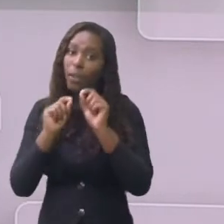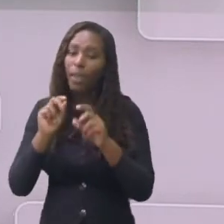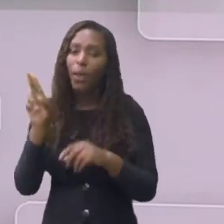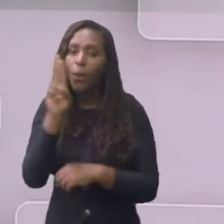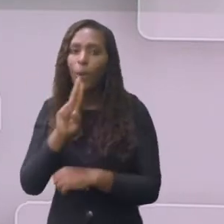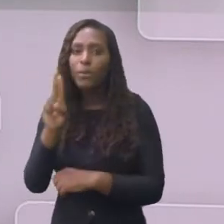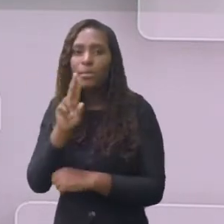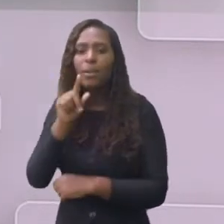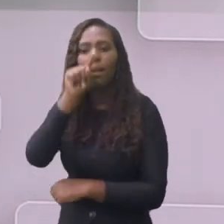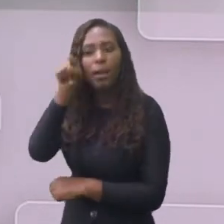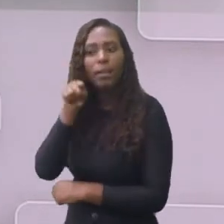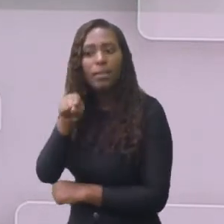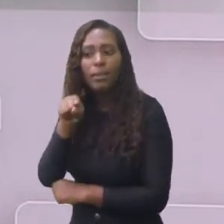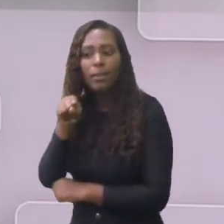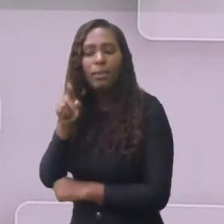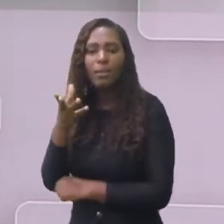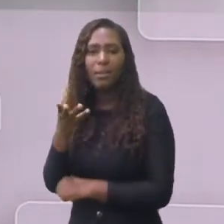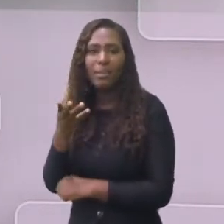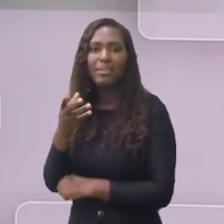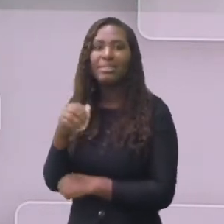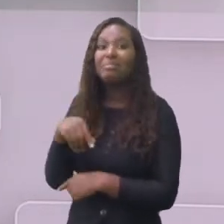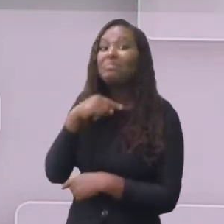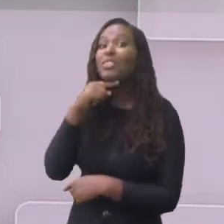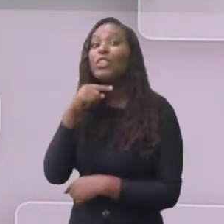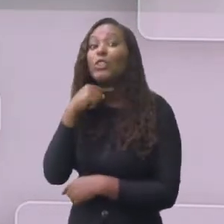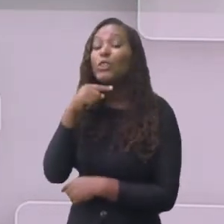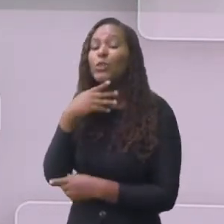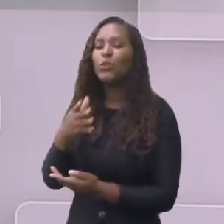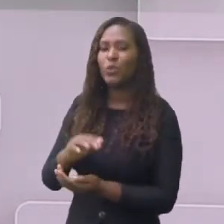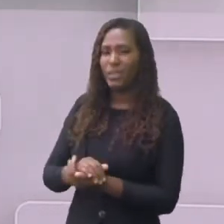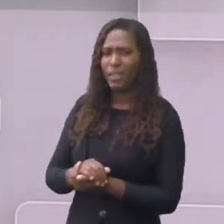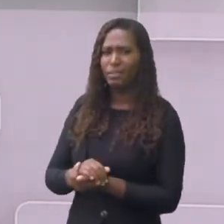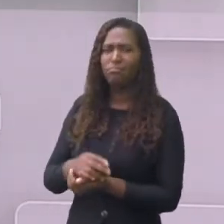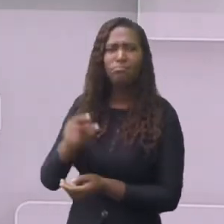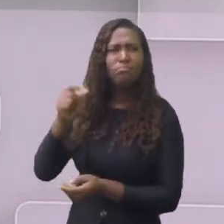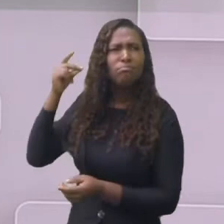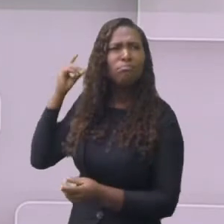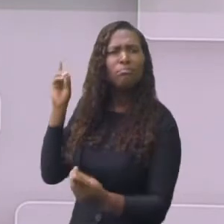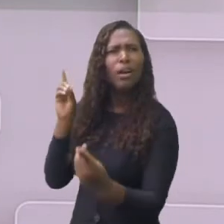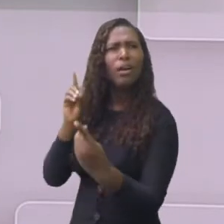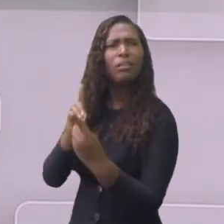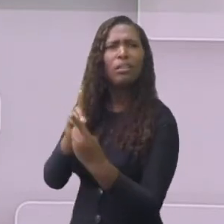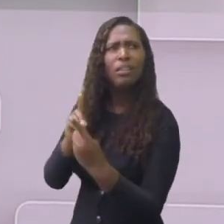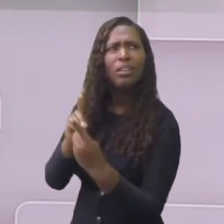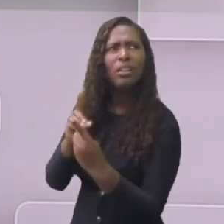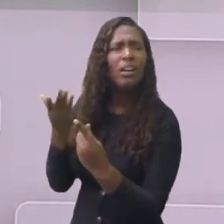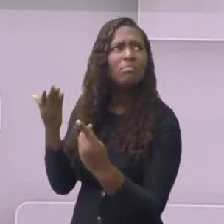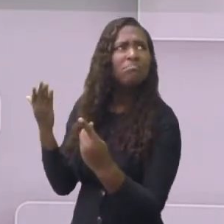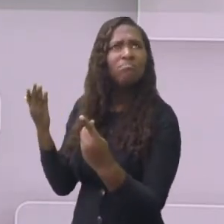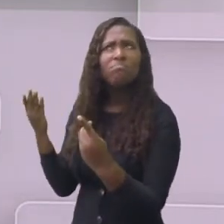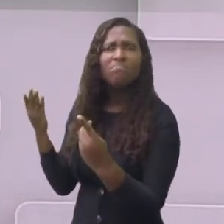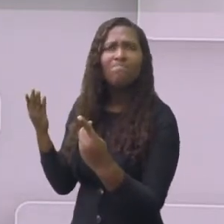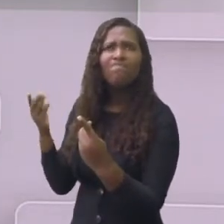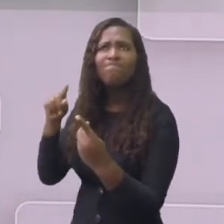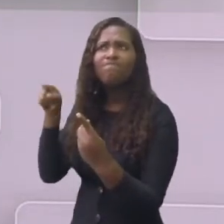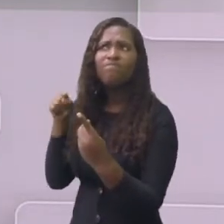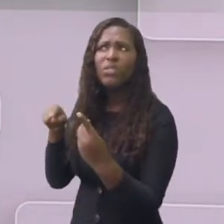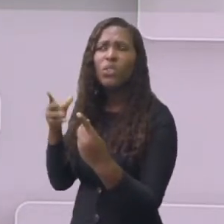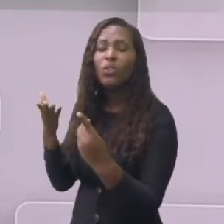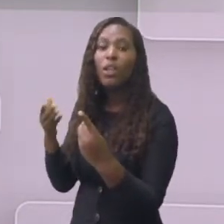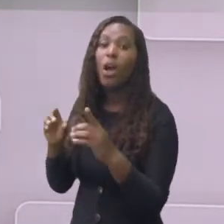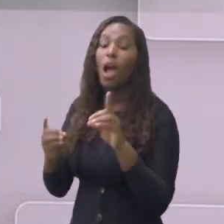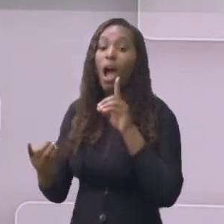fazer essa pergunta e a minha voz, a minha fala, transmitir essa entonação. Então vamos